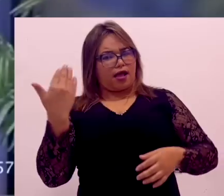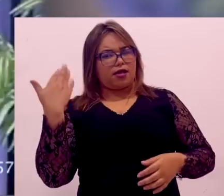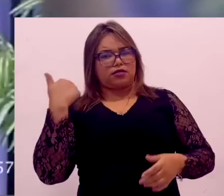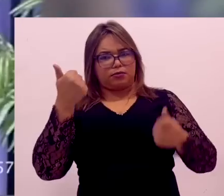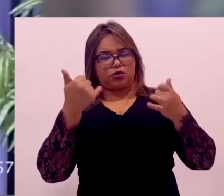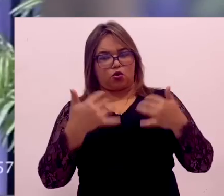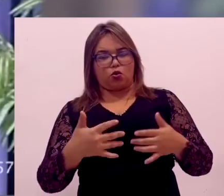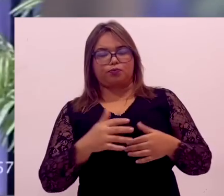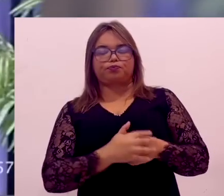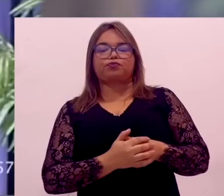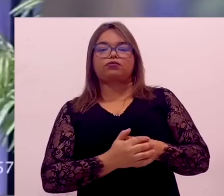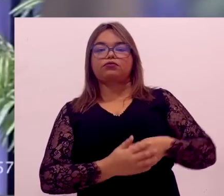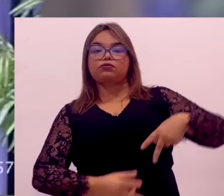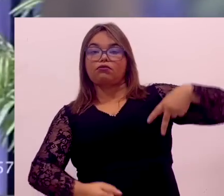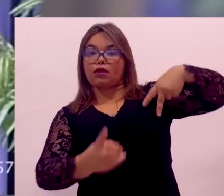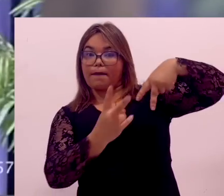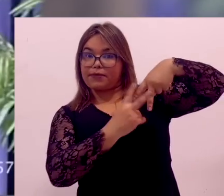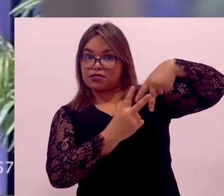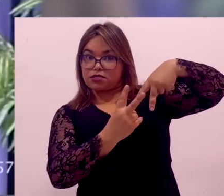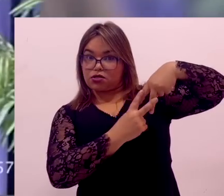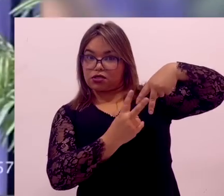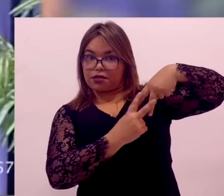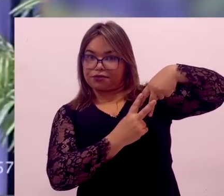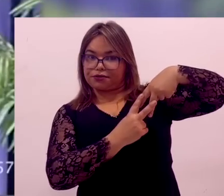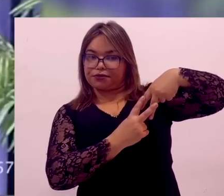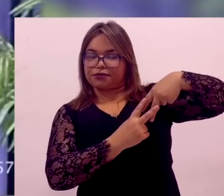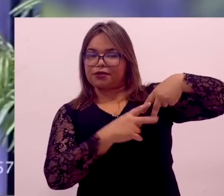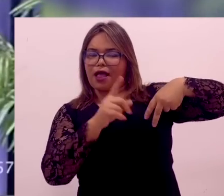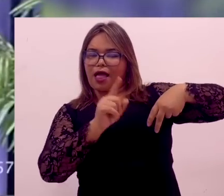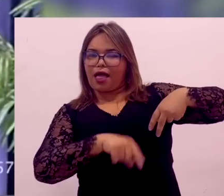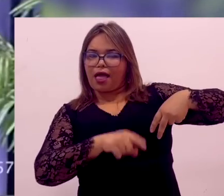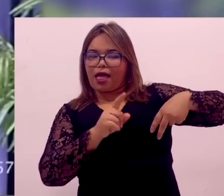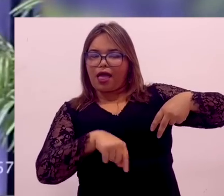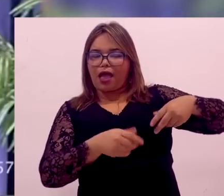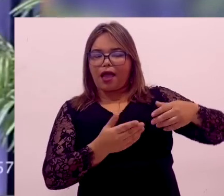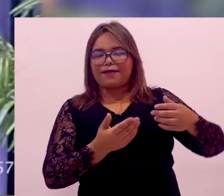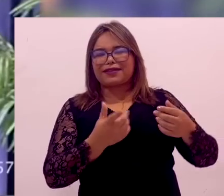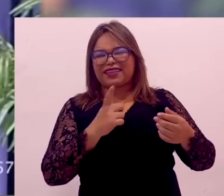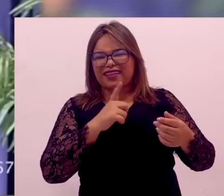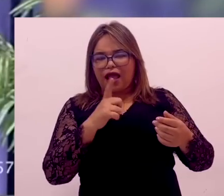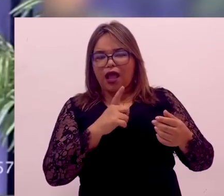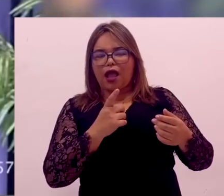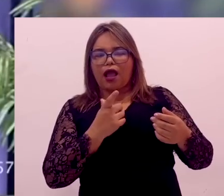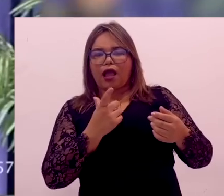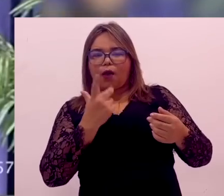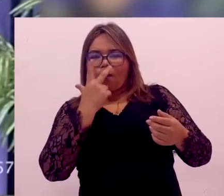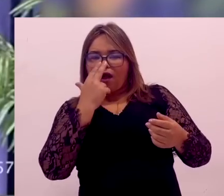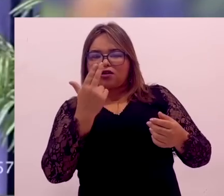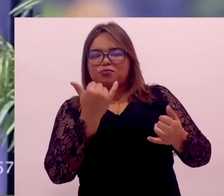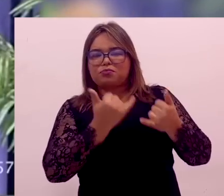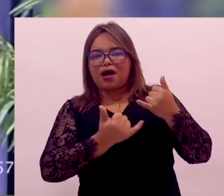palestra passada. A maçonaria é o assim chamado braço protestante,